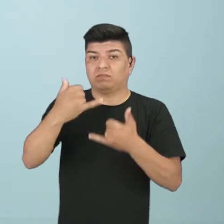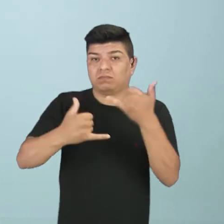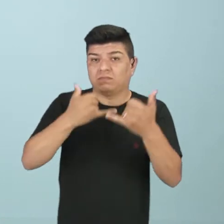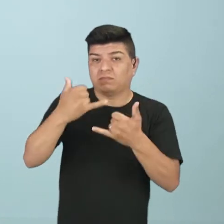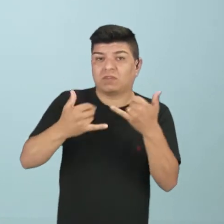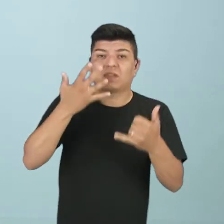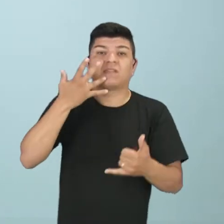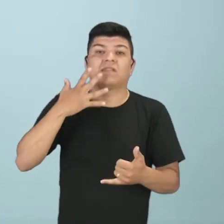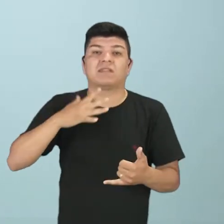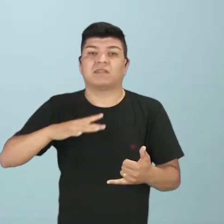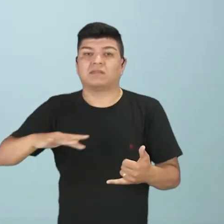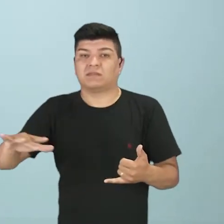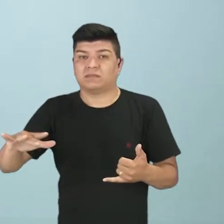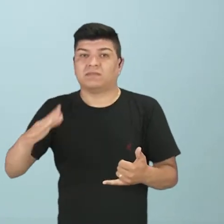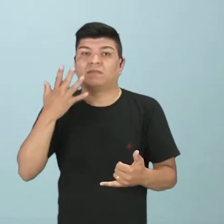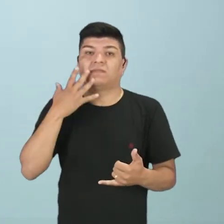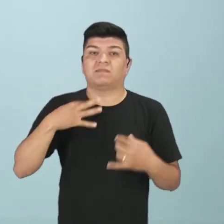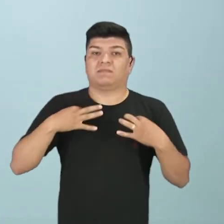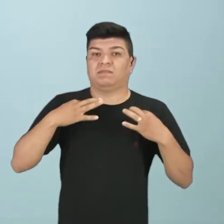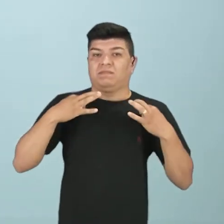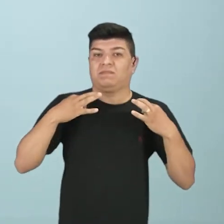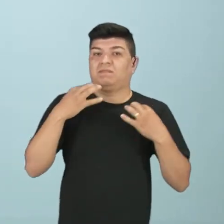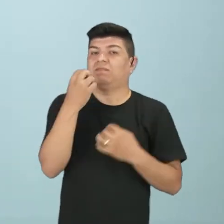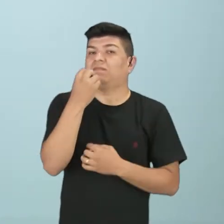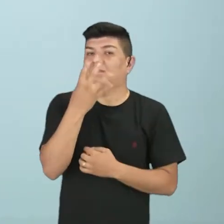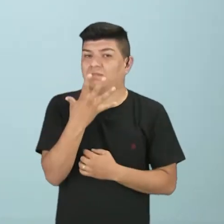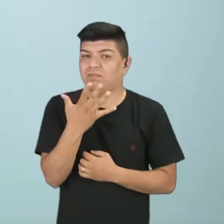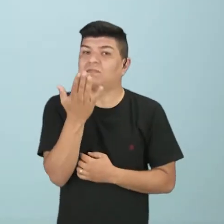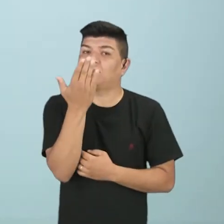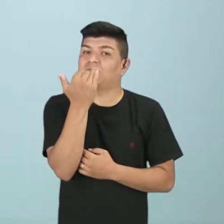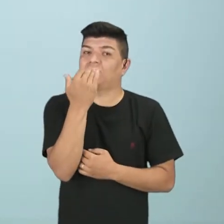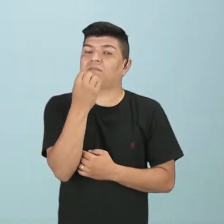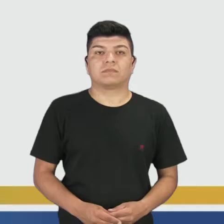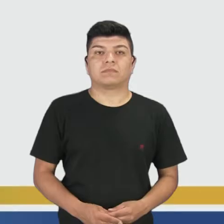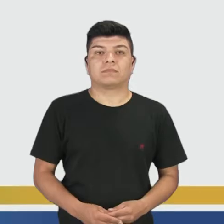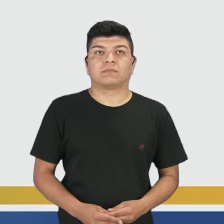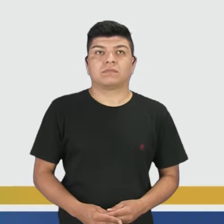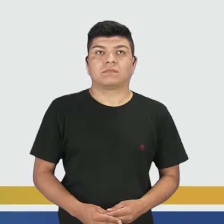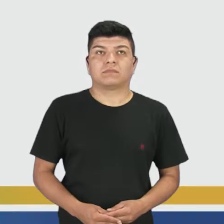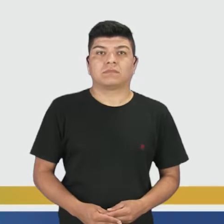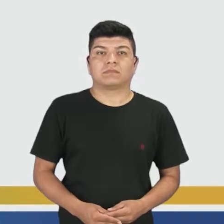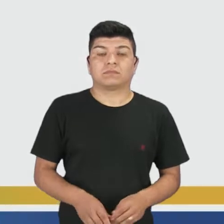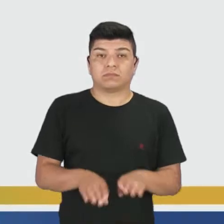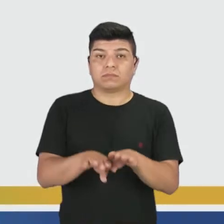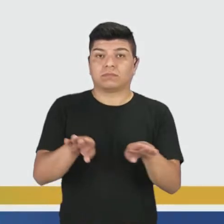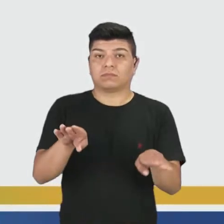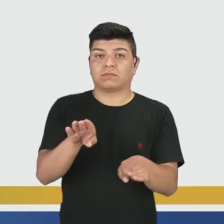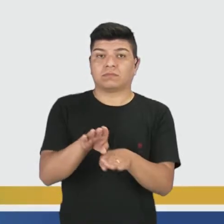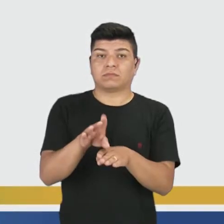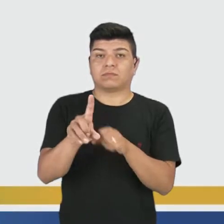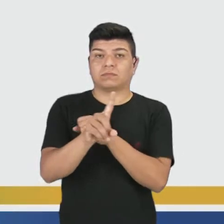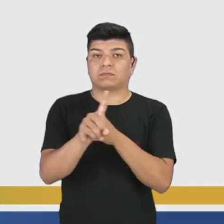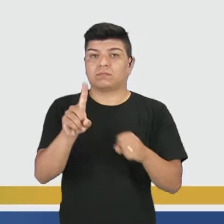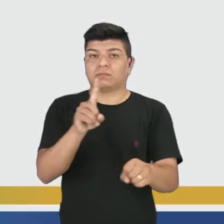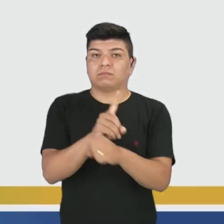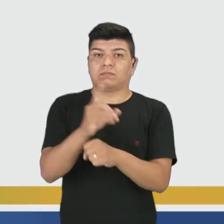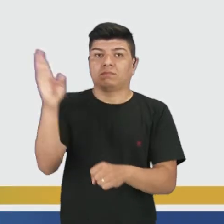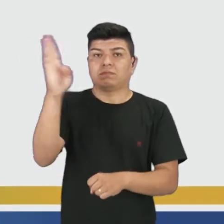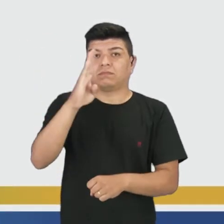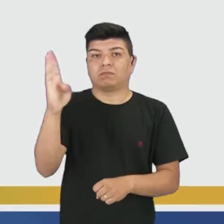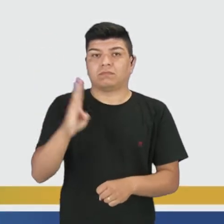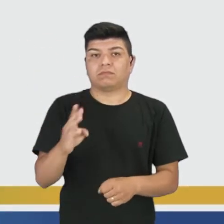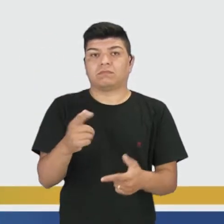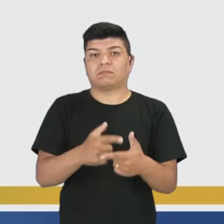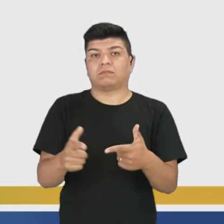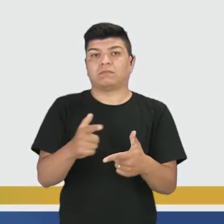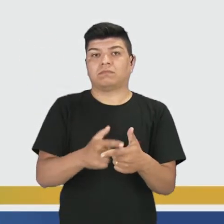seus parquinhos, crianças muito bem vestidas e bem alimentadas. A desigualdade social no Brasil é